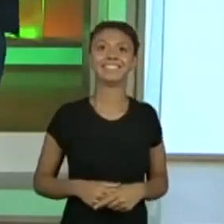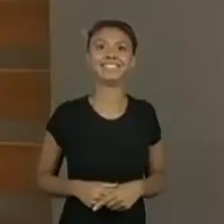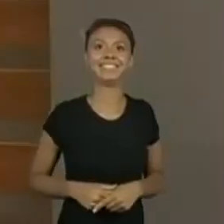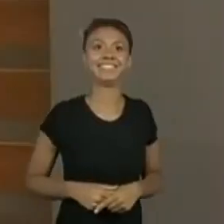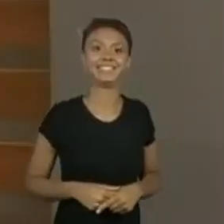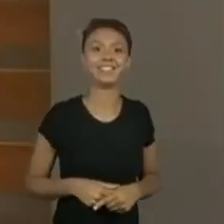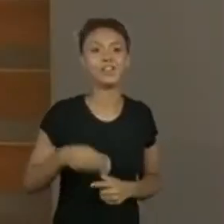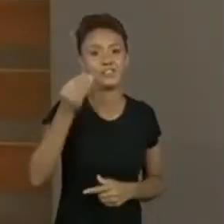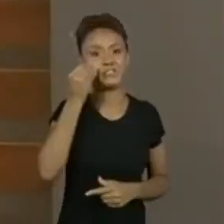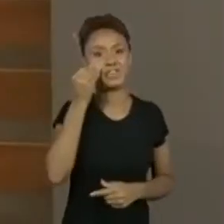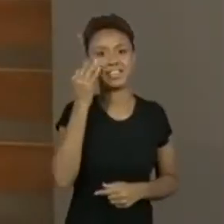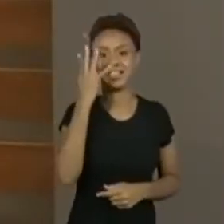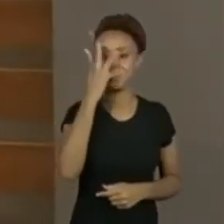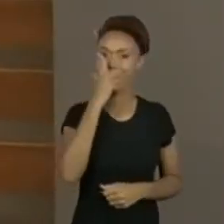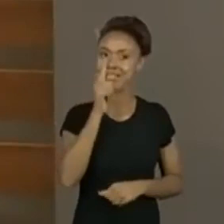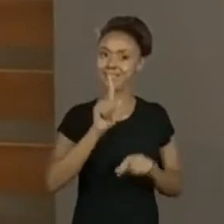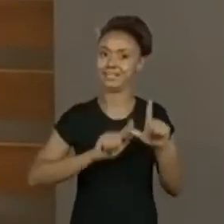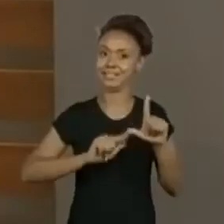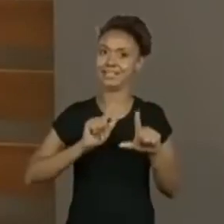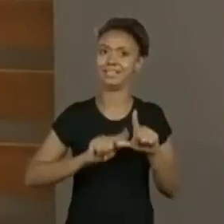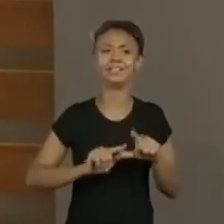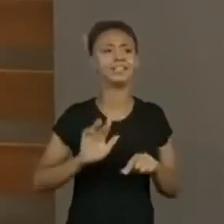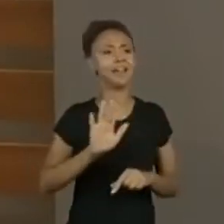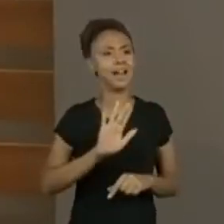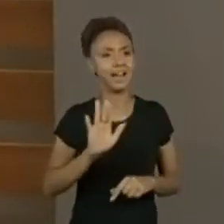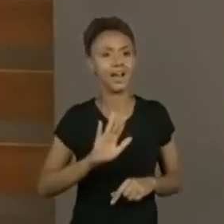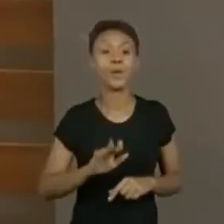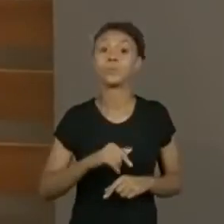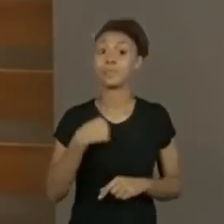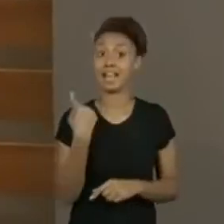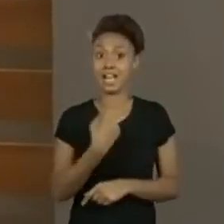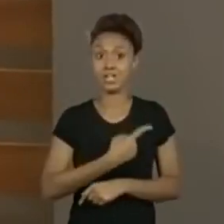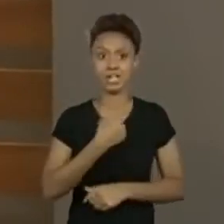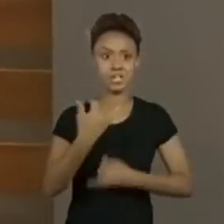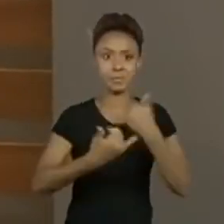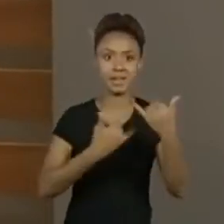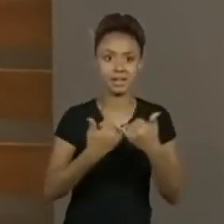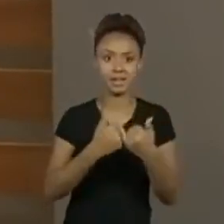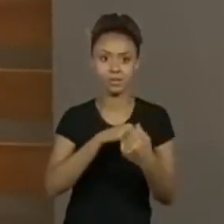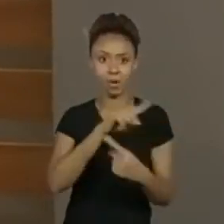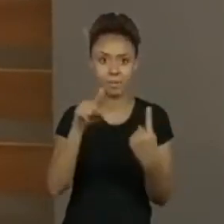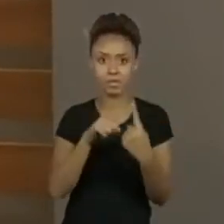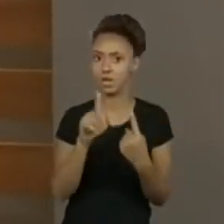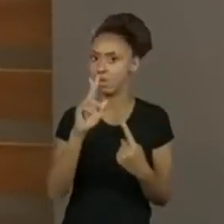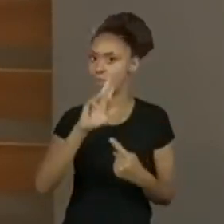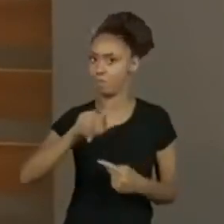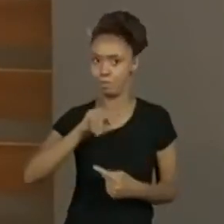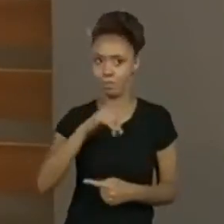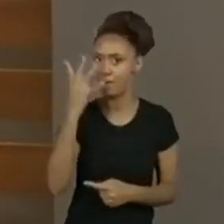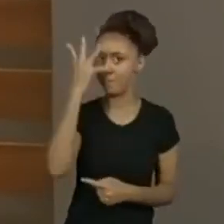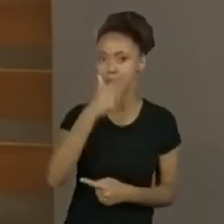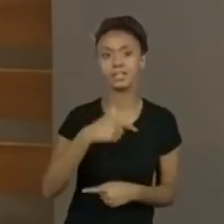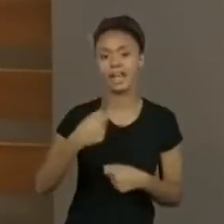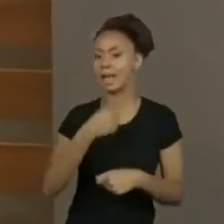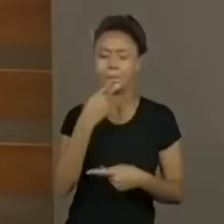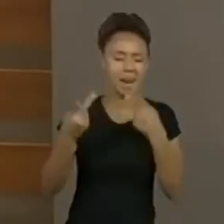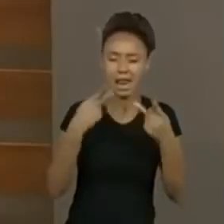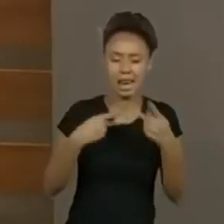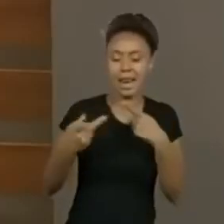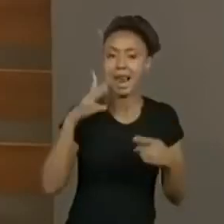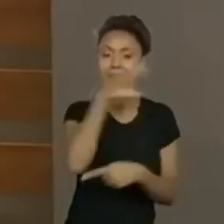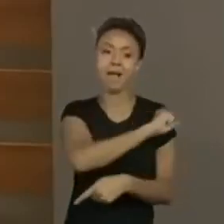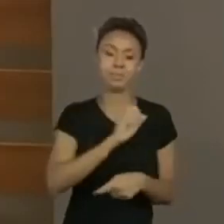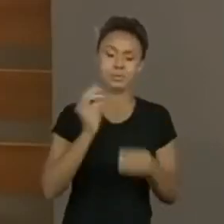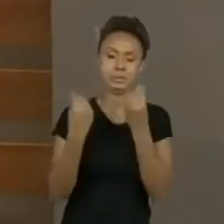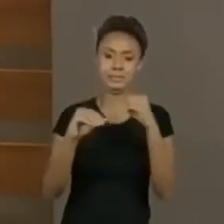mais bonitinha. Não. Quando a gente está jogando stop, o objetivo não é fazer a letra bonita. É falar stop